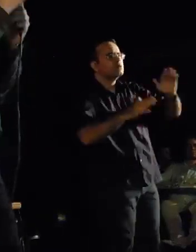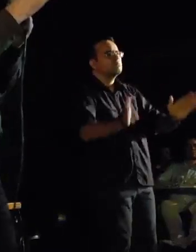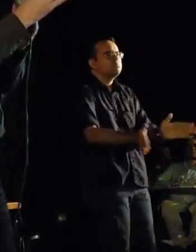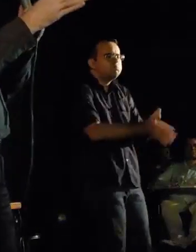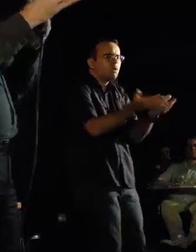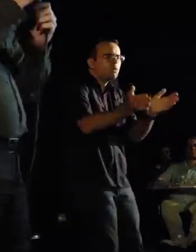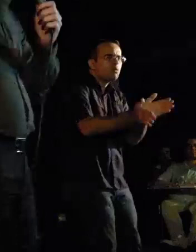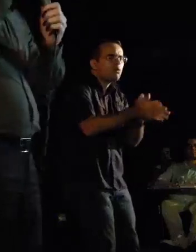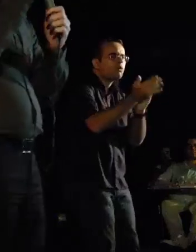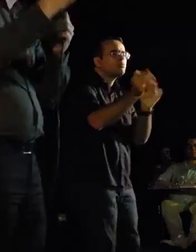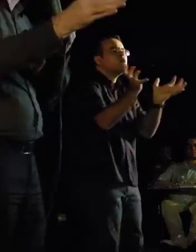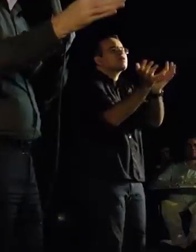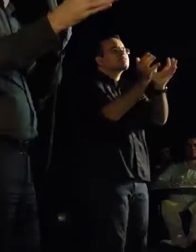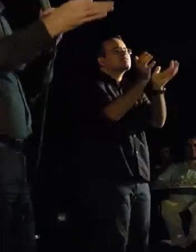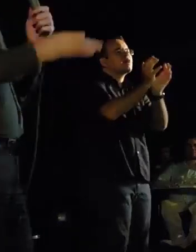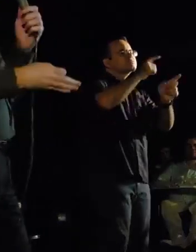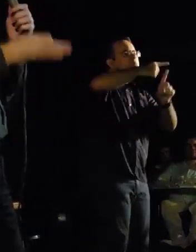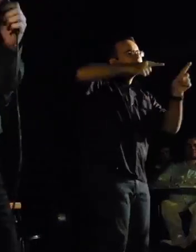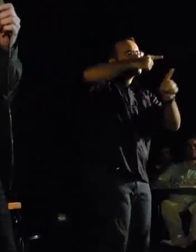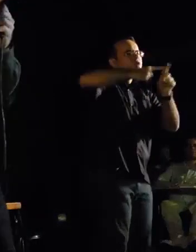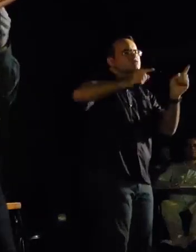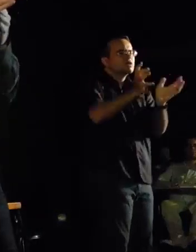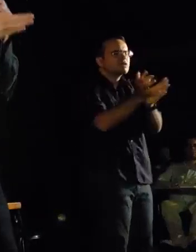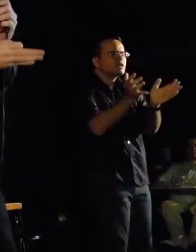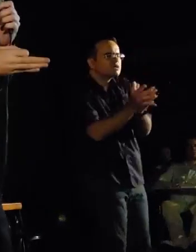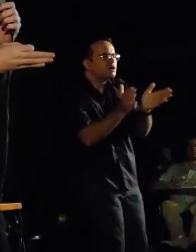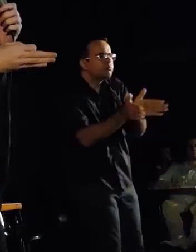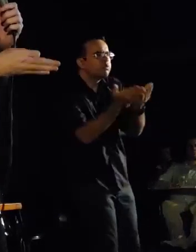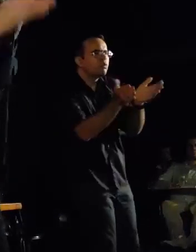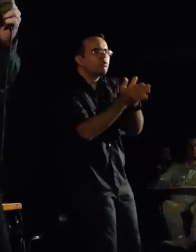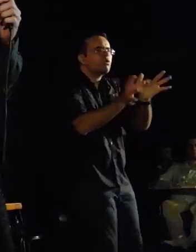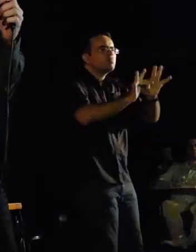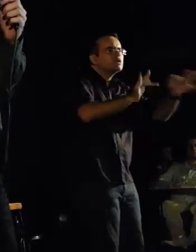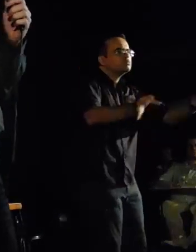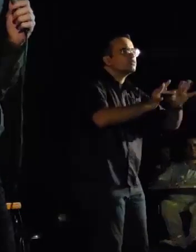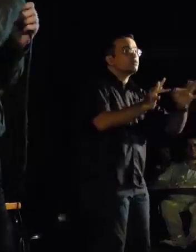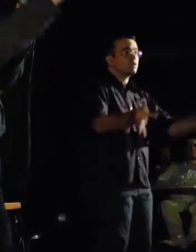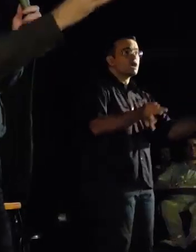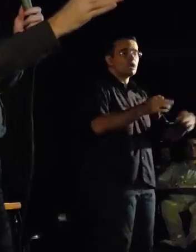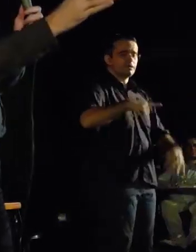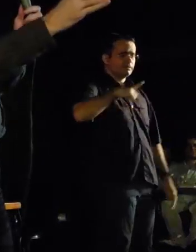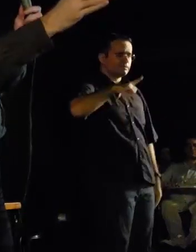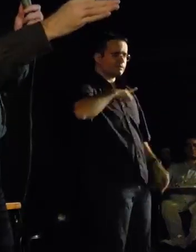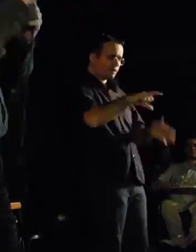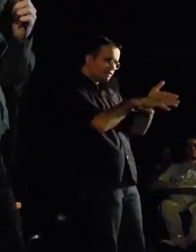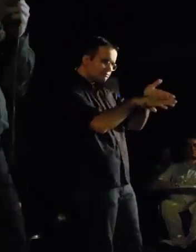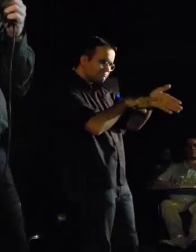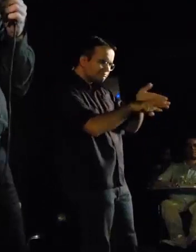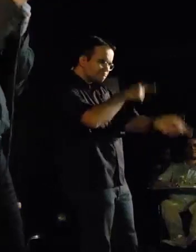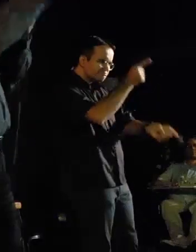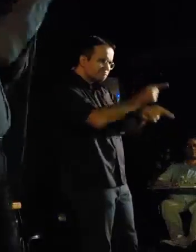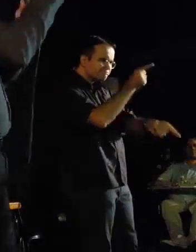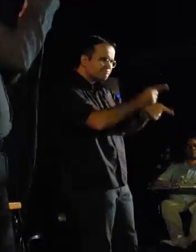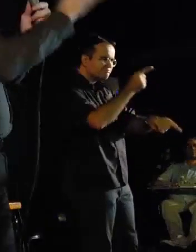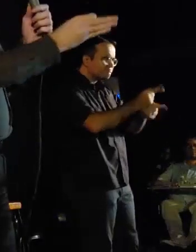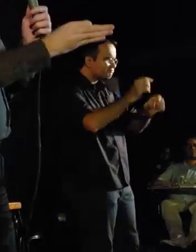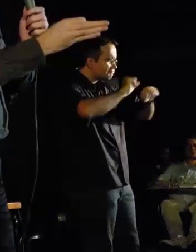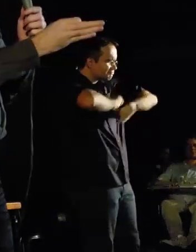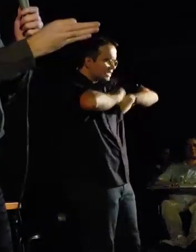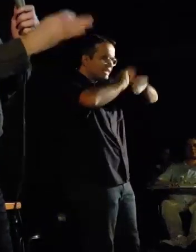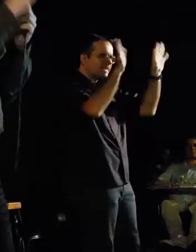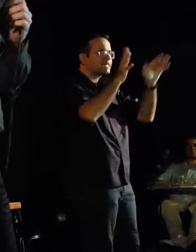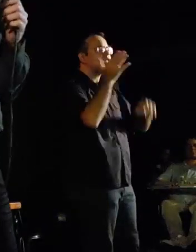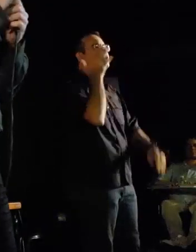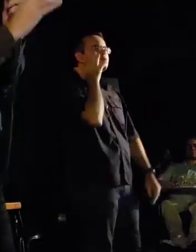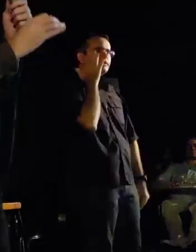das classes médias, das classes mais pobres, das classes mais vulneráveis. Os números são claríssimos, então aí para quem quiser